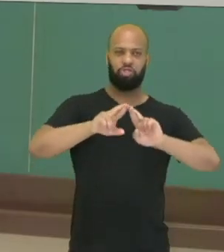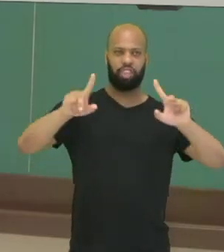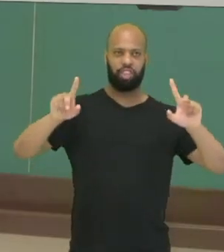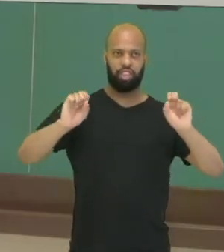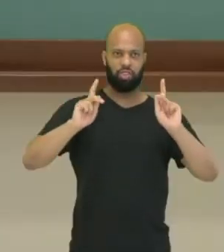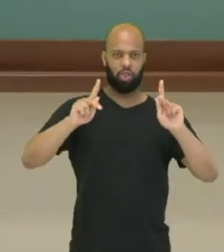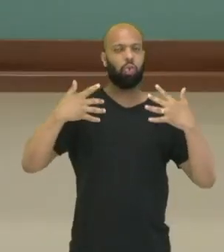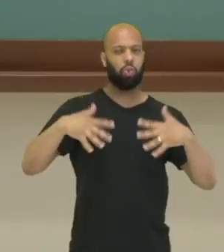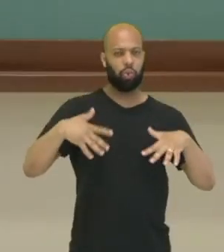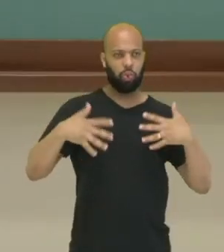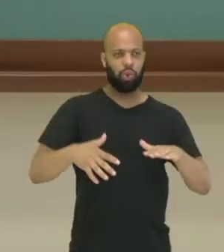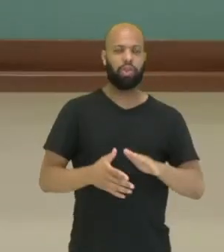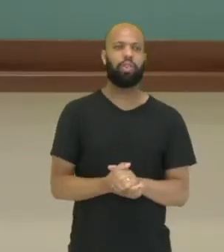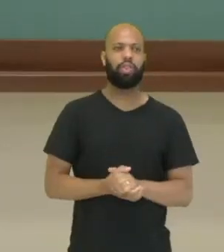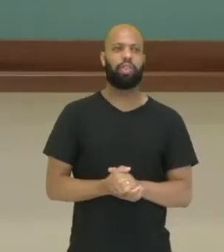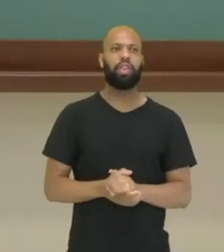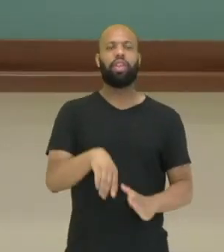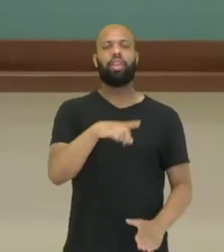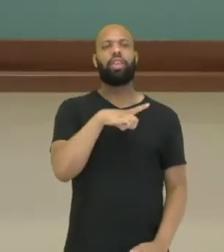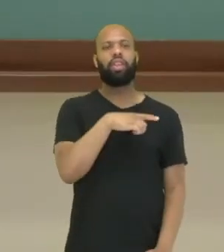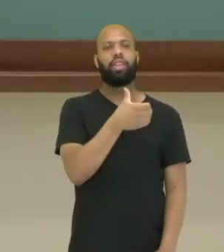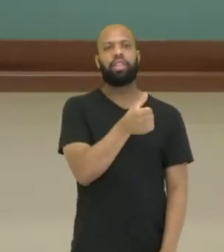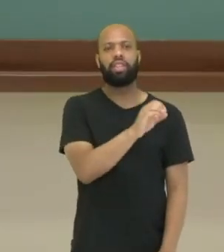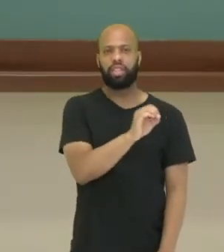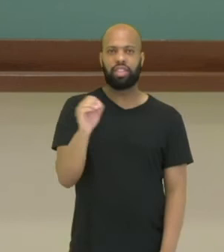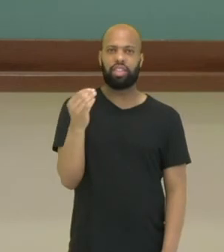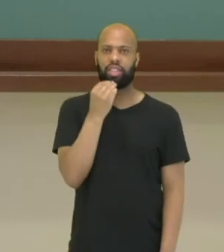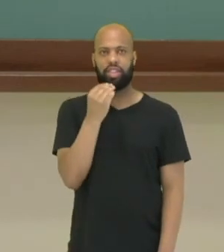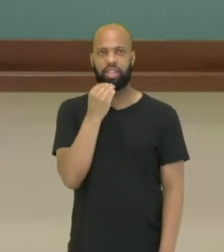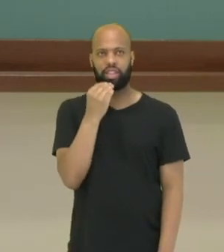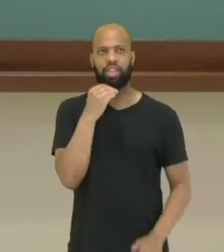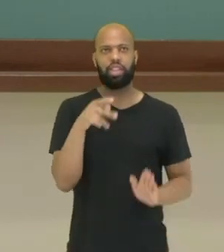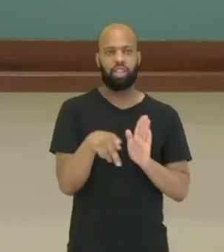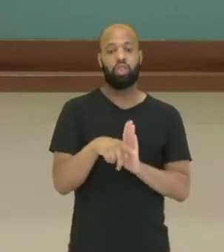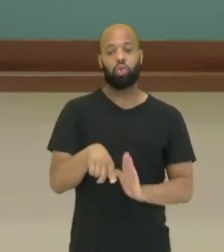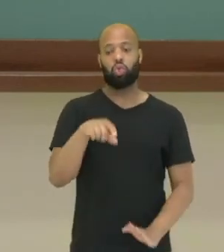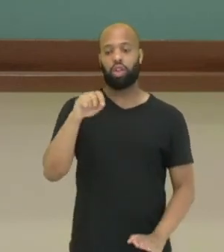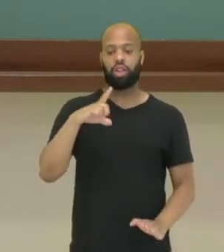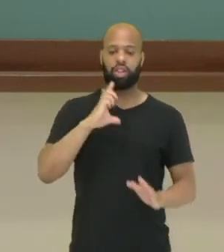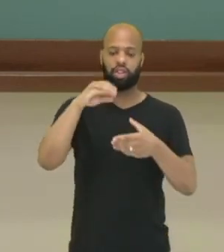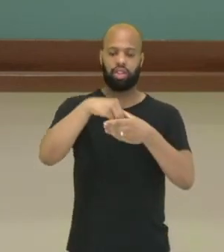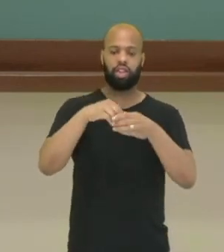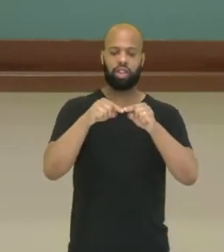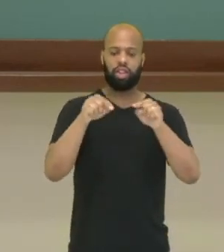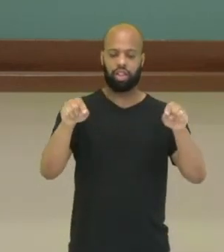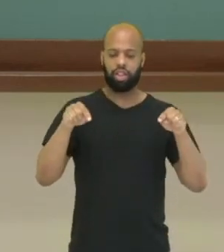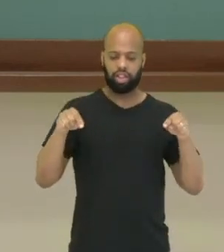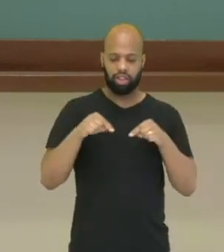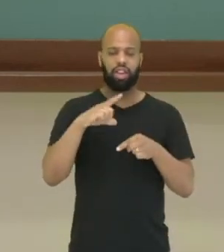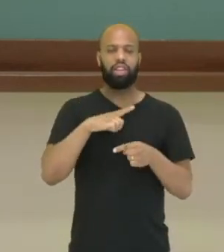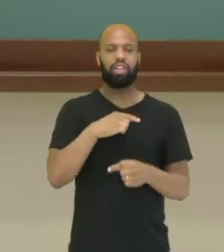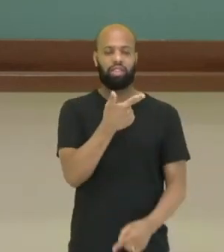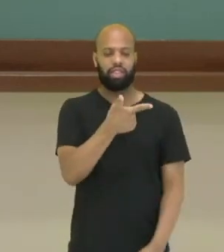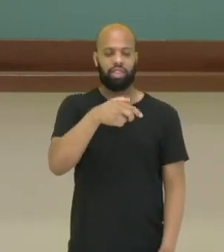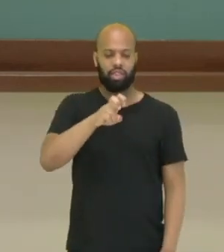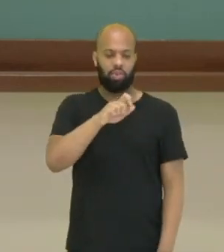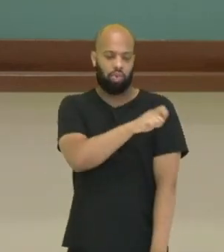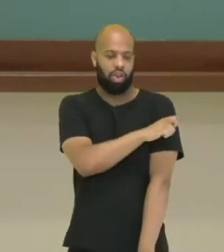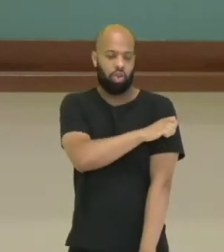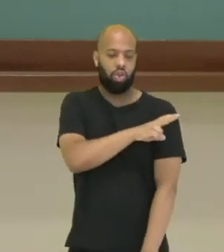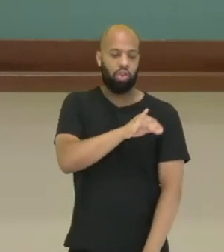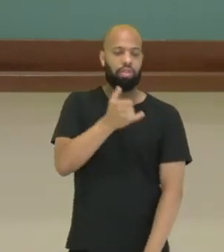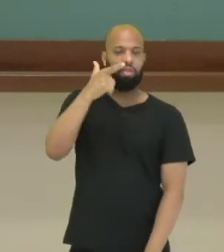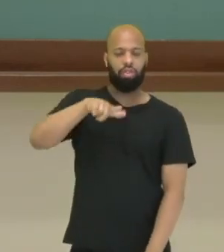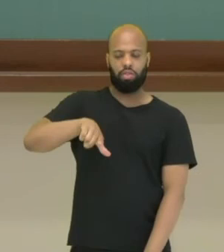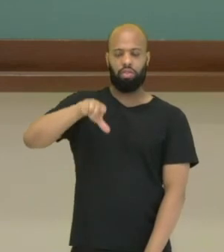É bastante, né, gente? 600 possibilidades numa sala com 25 alunos para eu conseguir